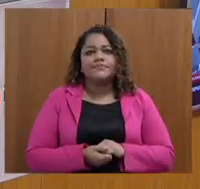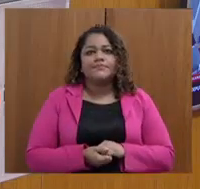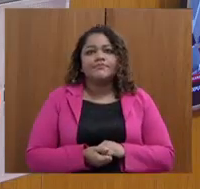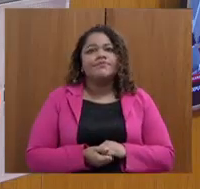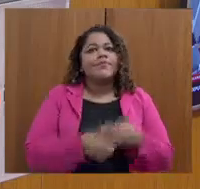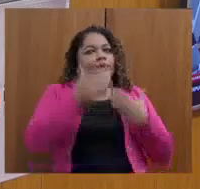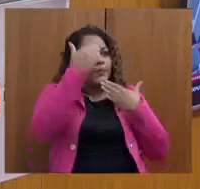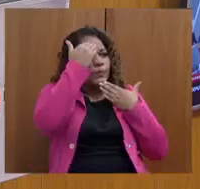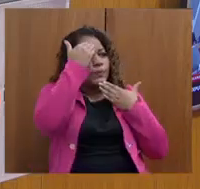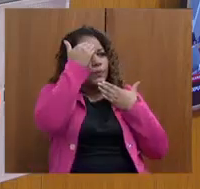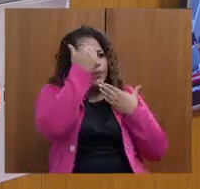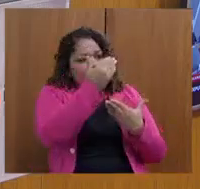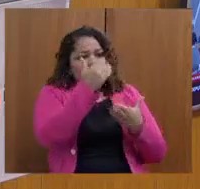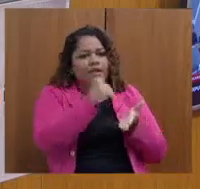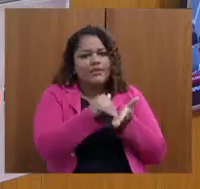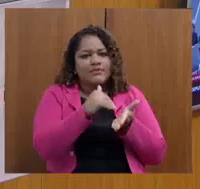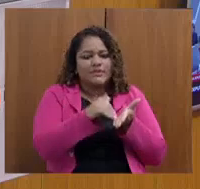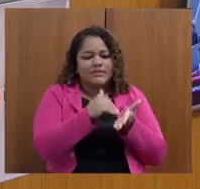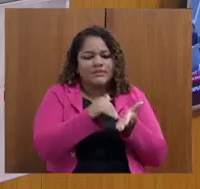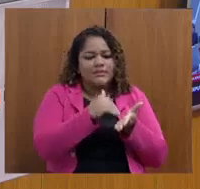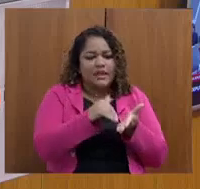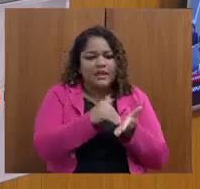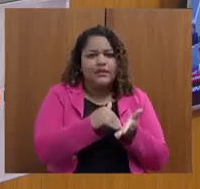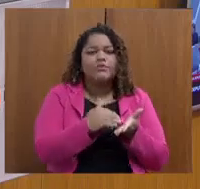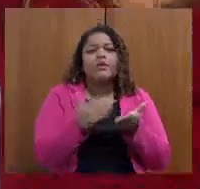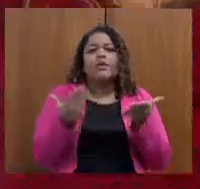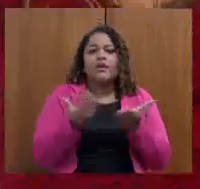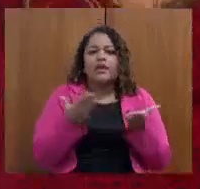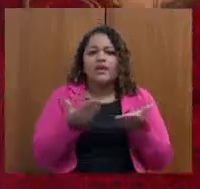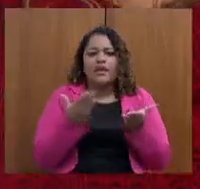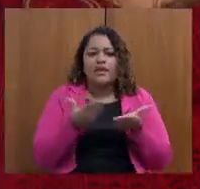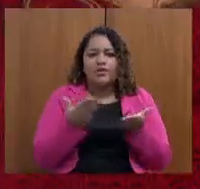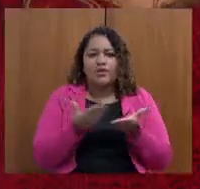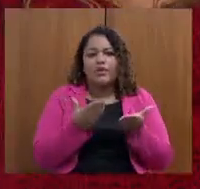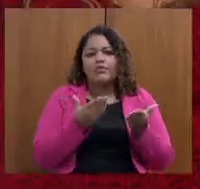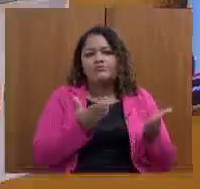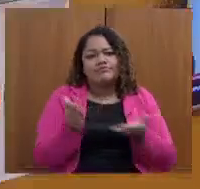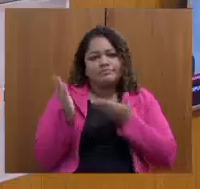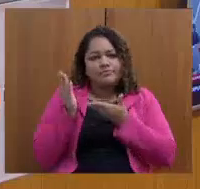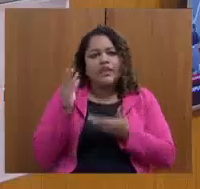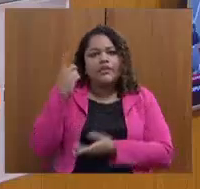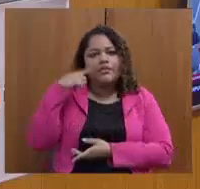Obrigado secretário vamos passar a palavra então